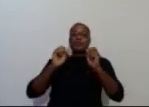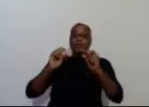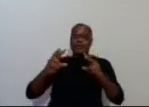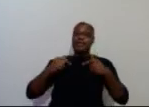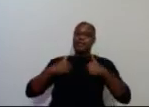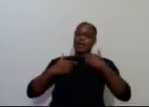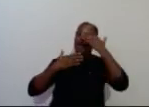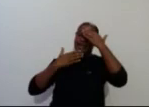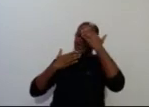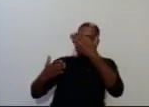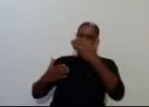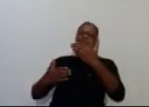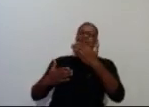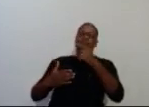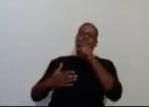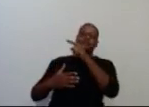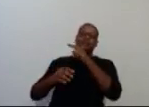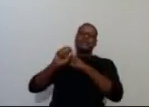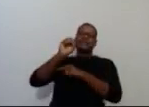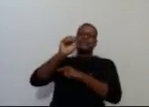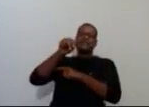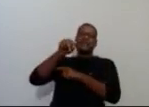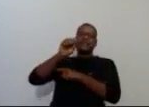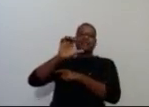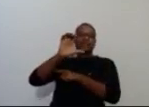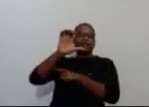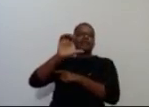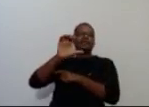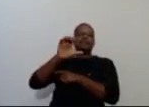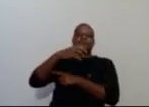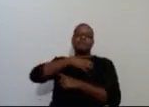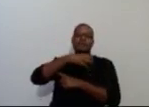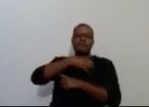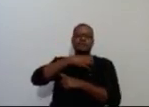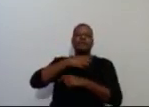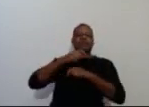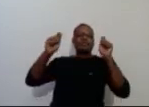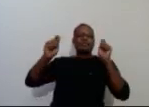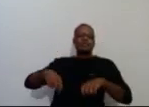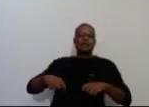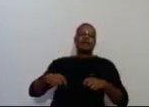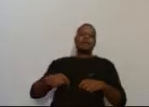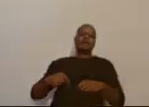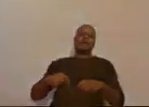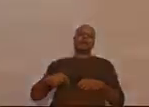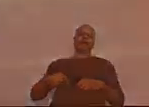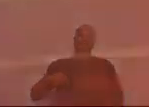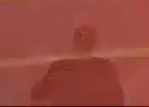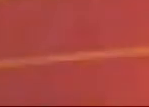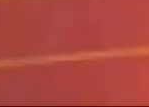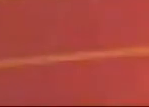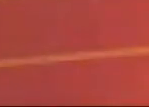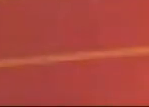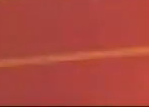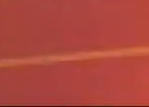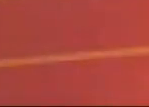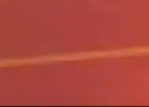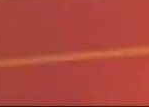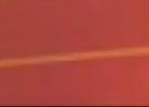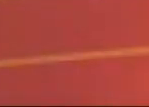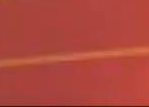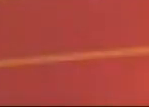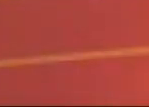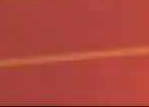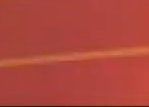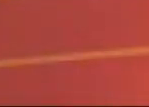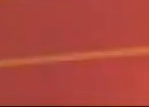todos nós, toda a direção. Muito obrigada. Muito bem, você que continua conosco, obrigado Kátia e obrigado Ana mais uma vez, só um